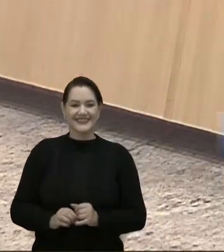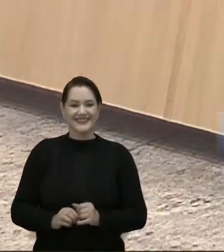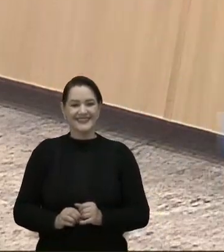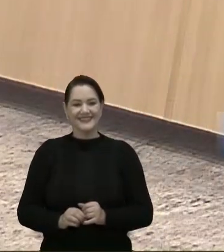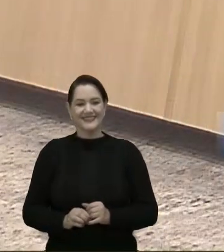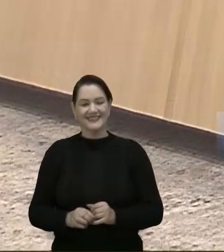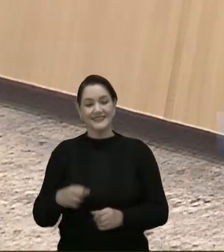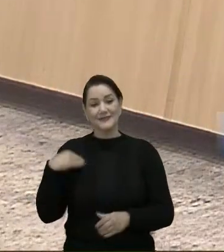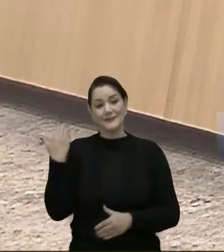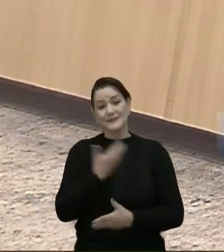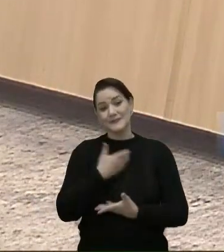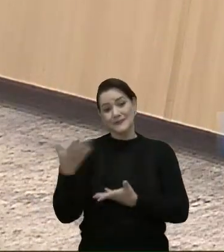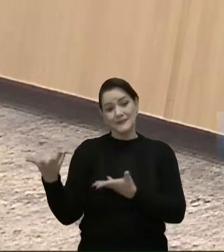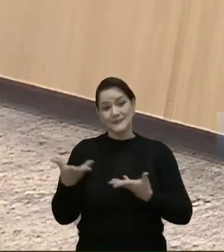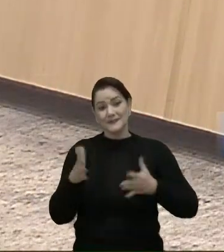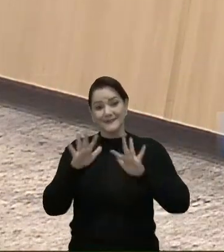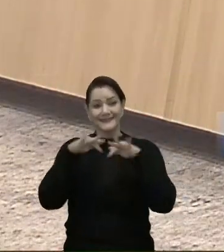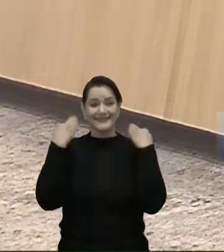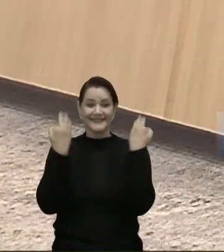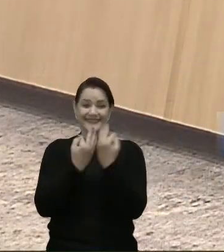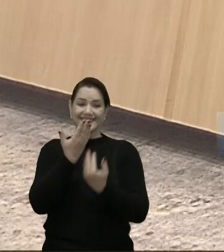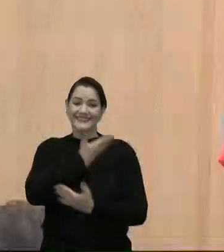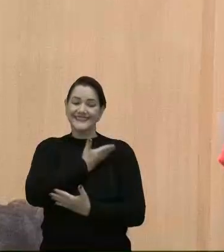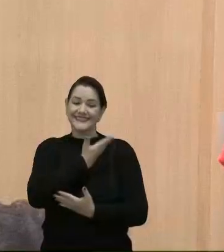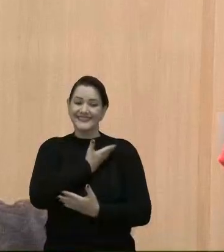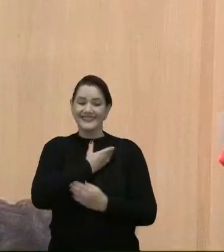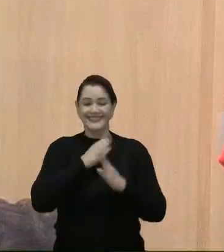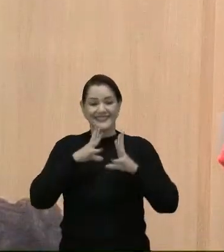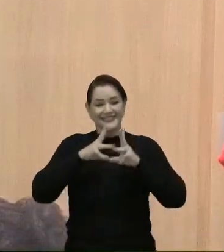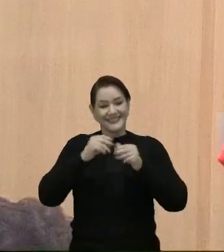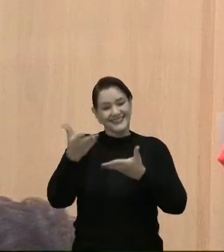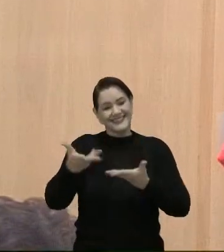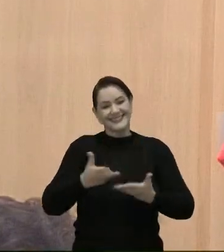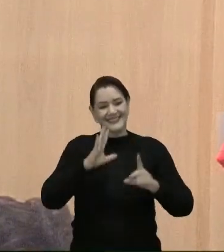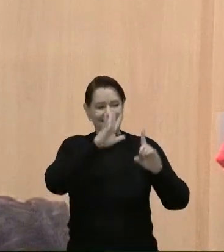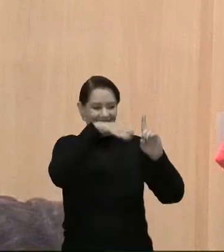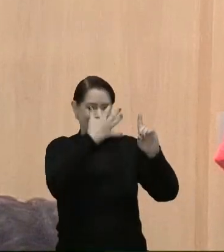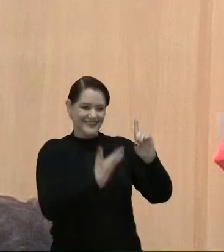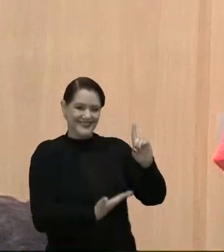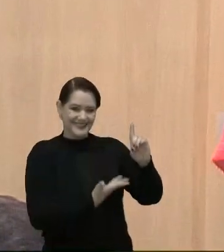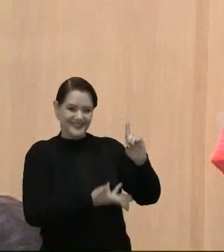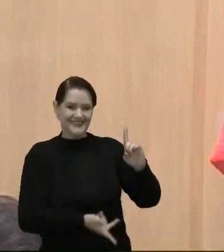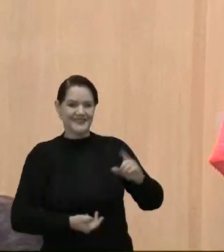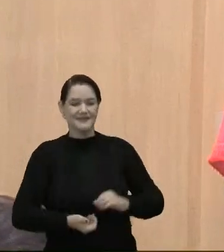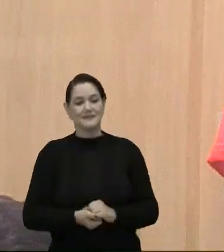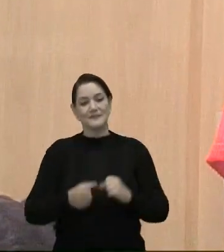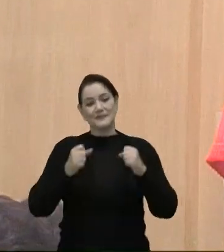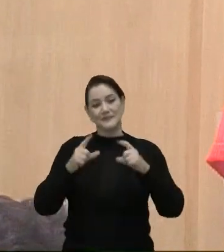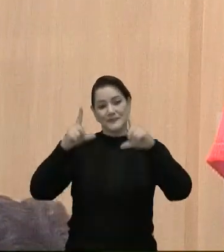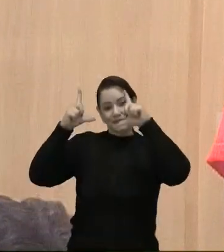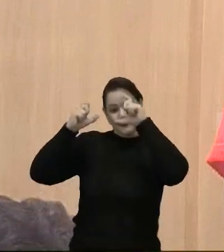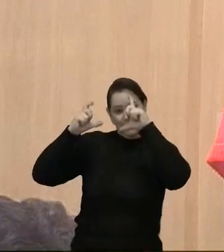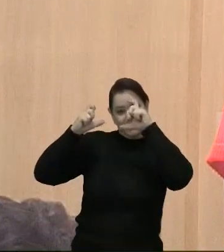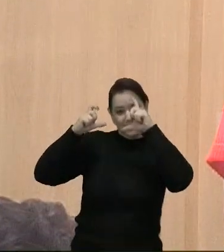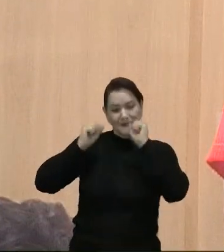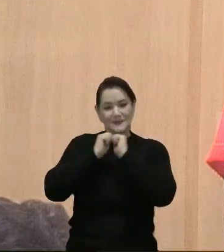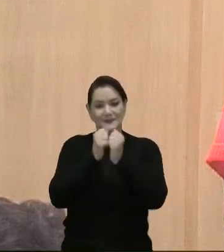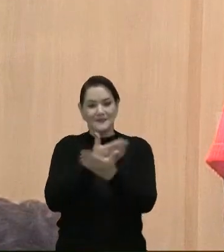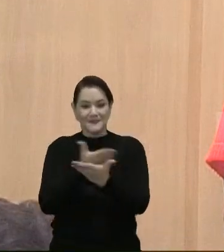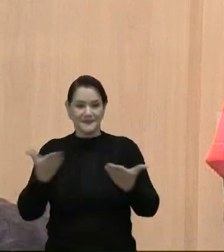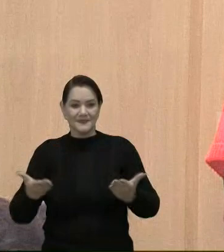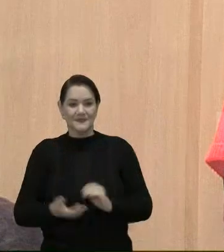Nós já convidamos os familiares, os amigos, todos os convidados da homenageada para que possam fazer a foto com ela.